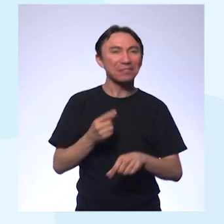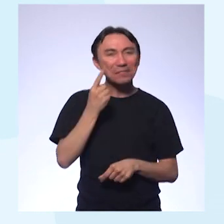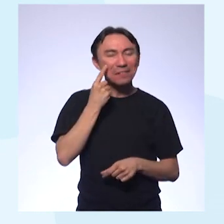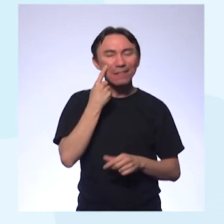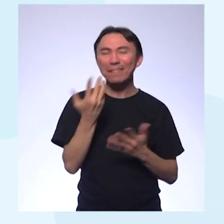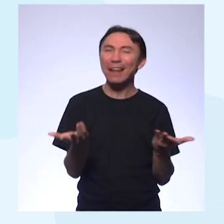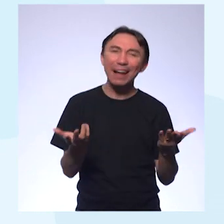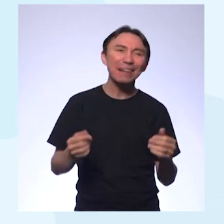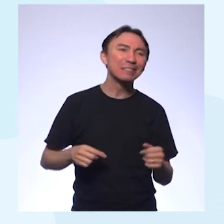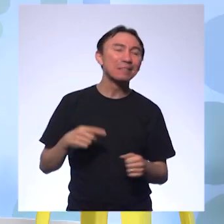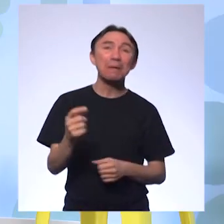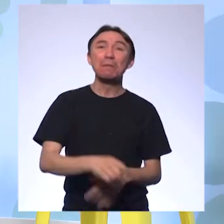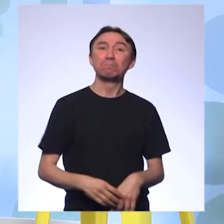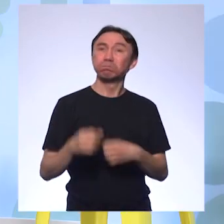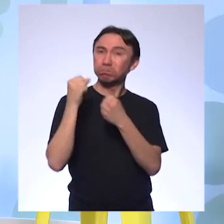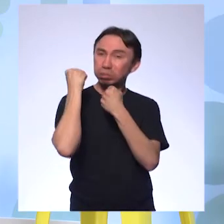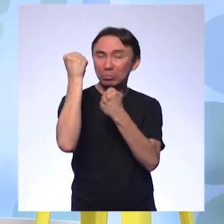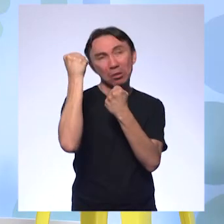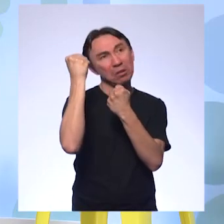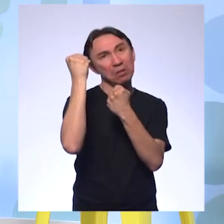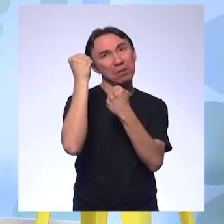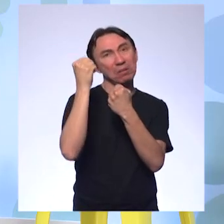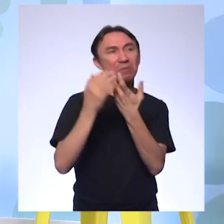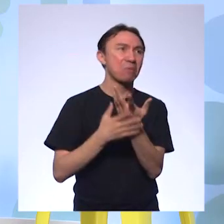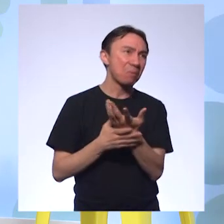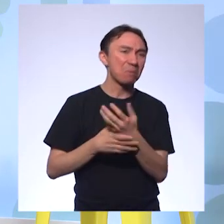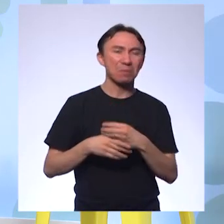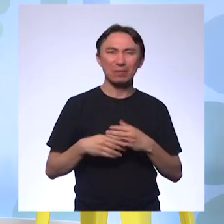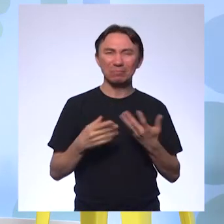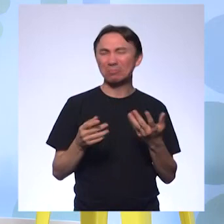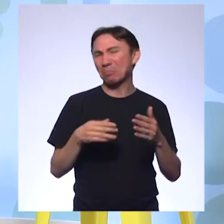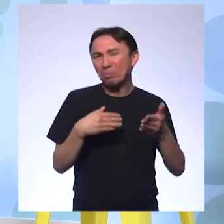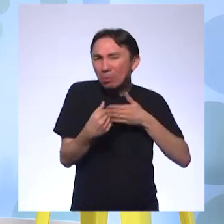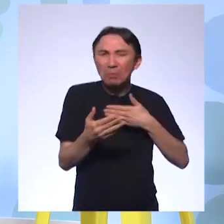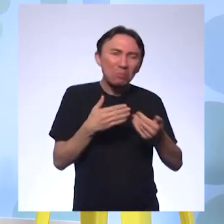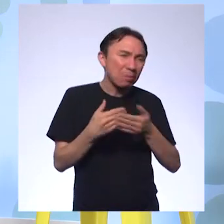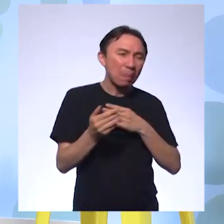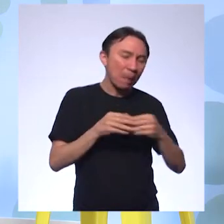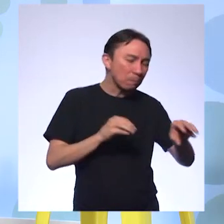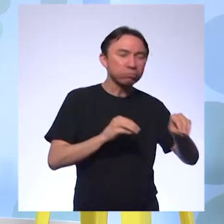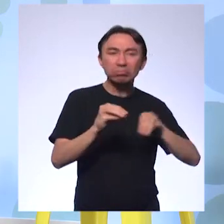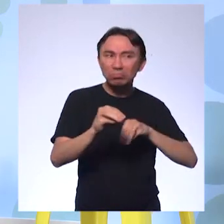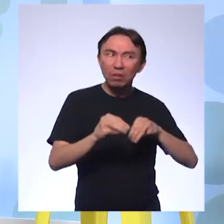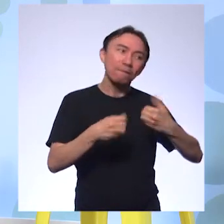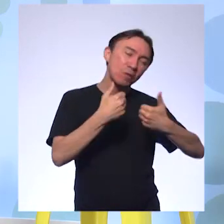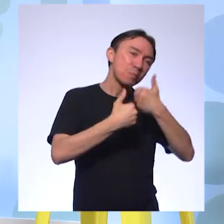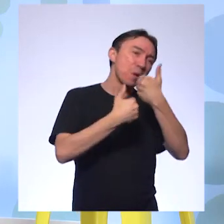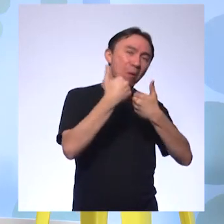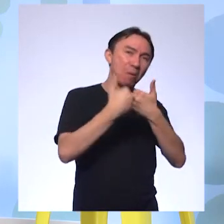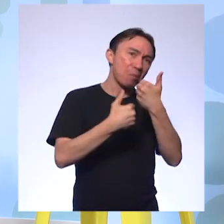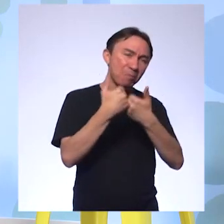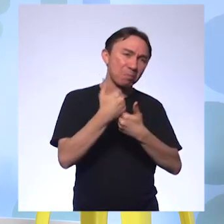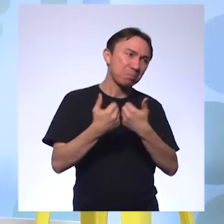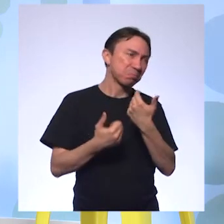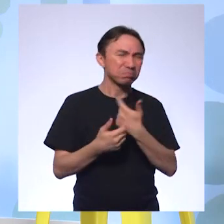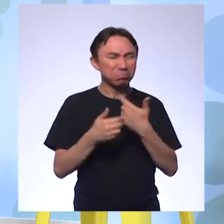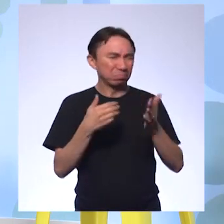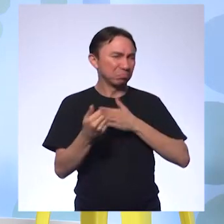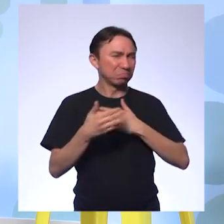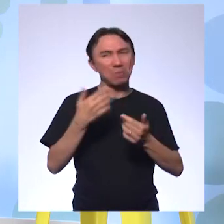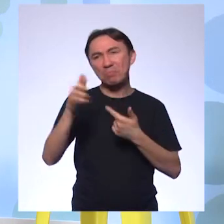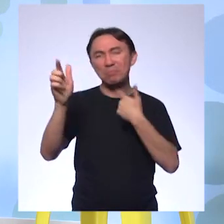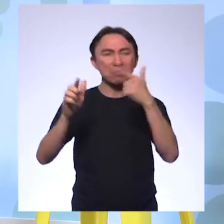superpoder pensando no jogo de futebol, né? Pensando num outro jogo, mas hoje a gente vai mostrar como é que